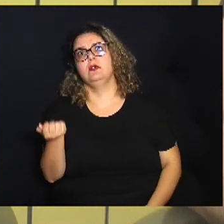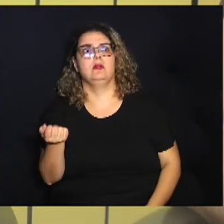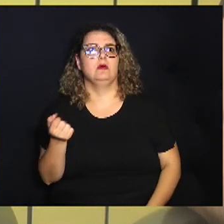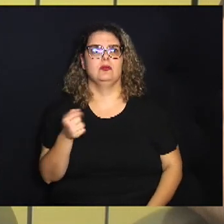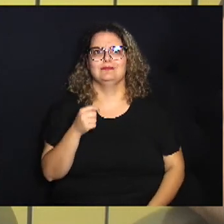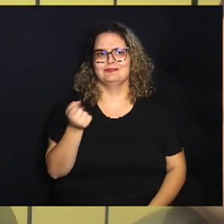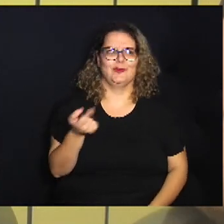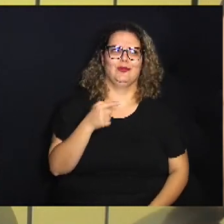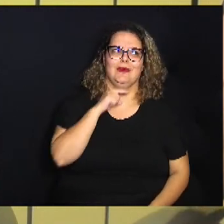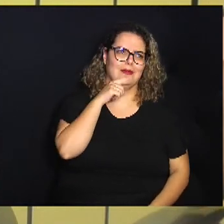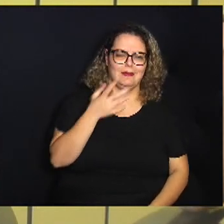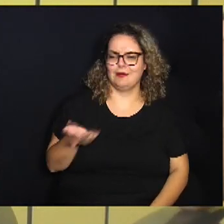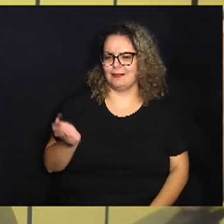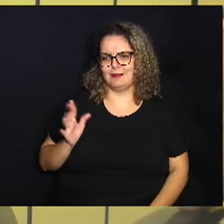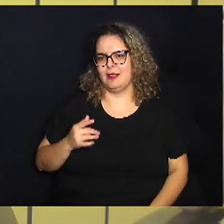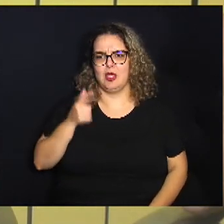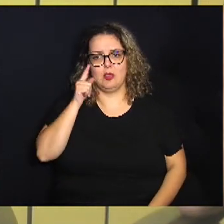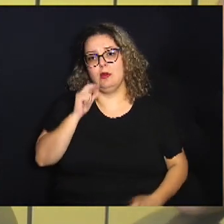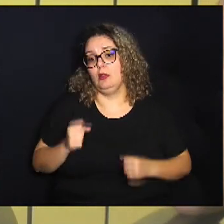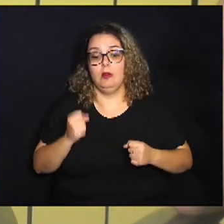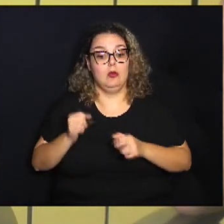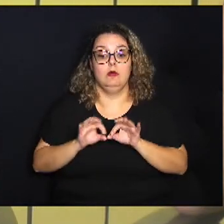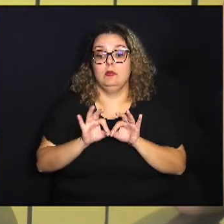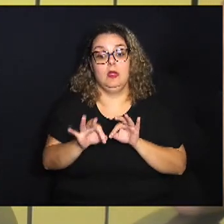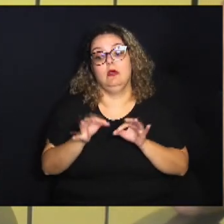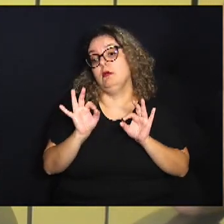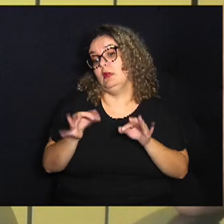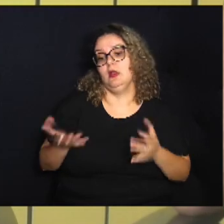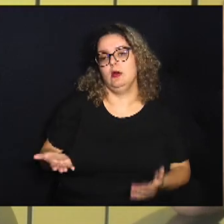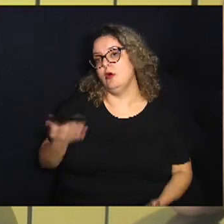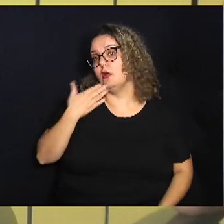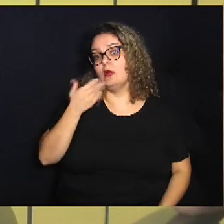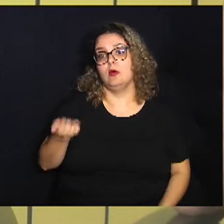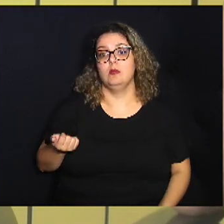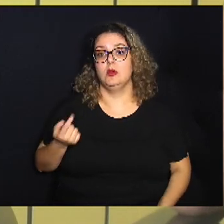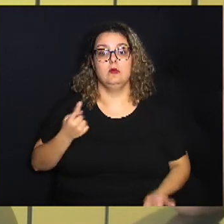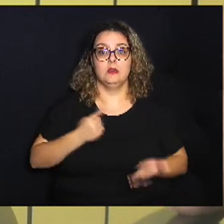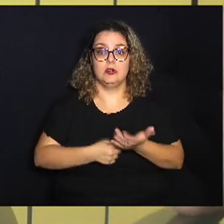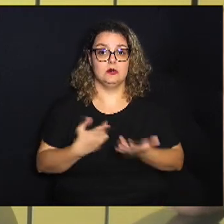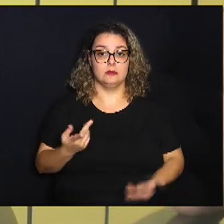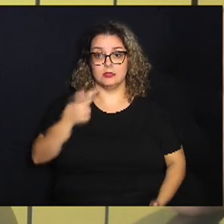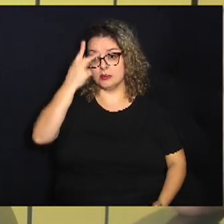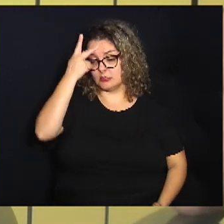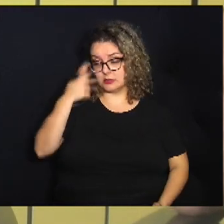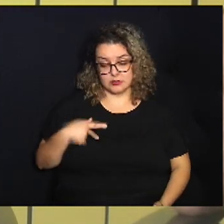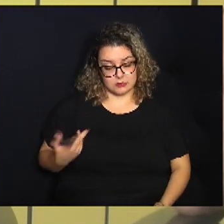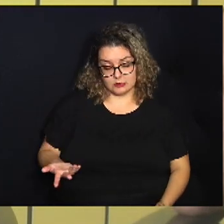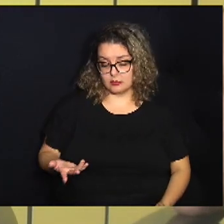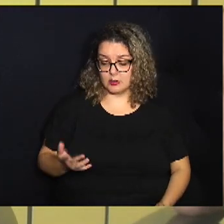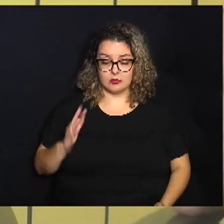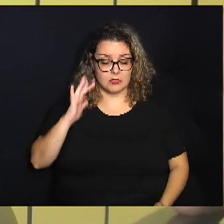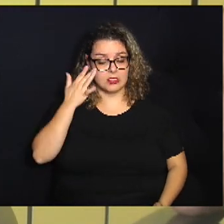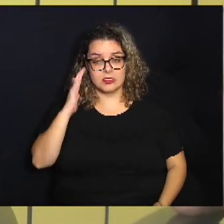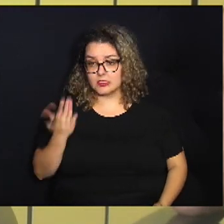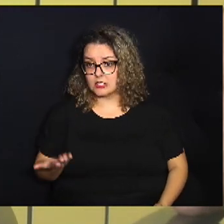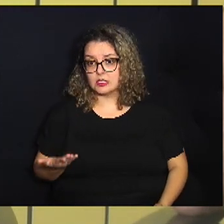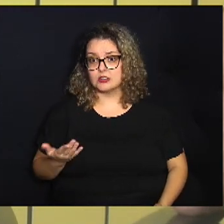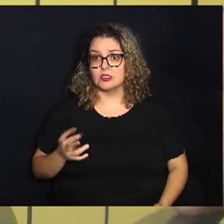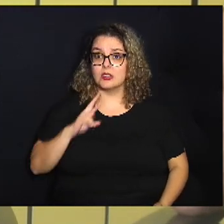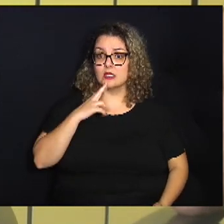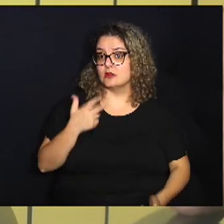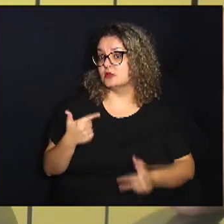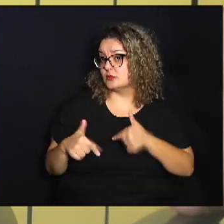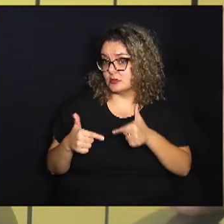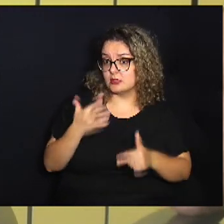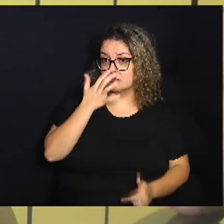ele conseguiu correr uma distância ou melhorou uma marca, ele simplesmente entende aquilo como resultado do trabalho.